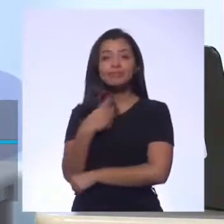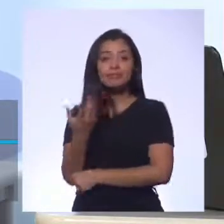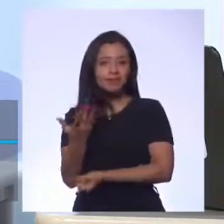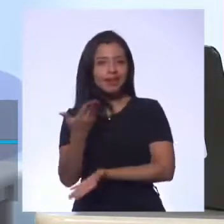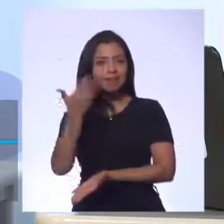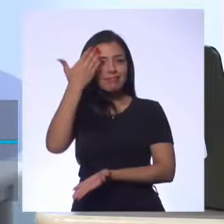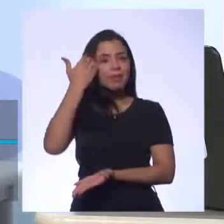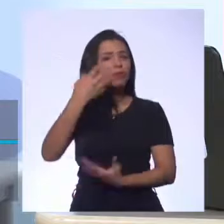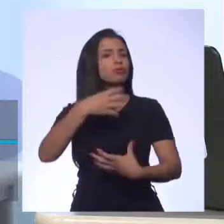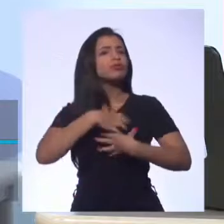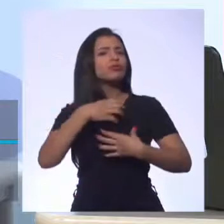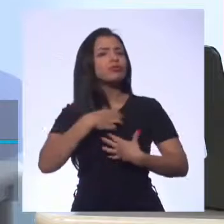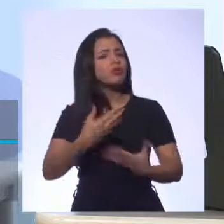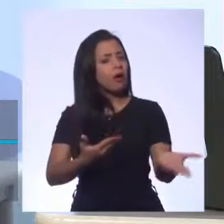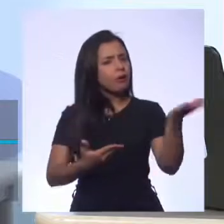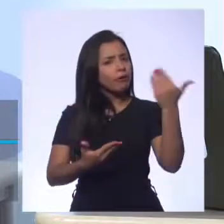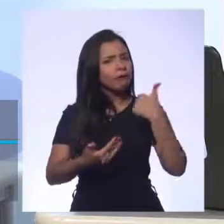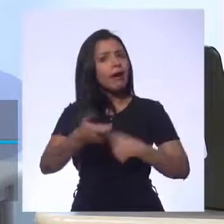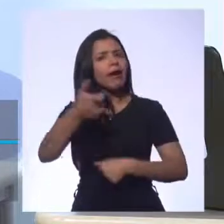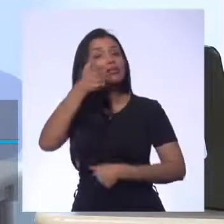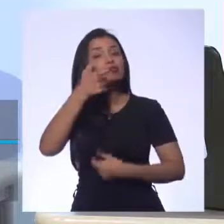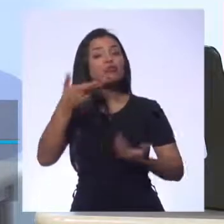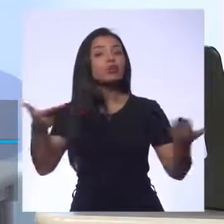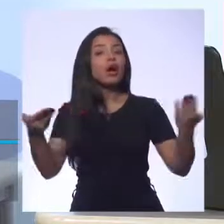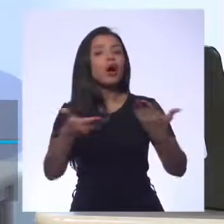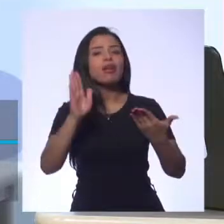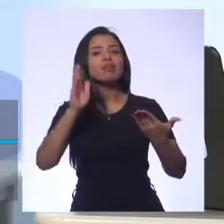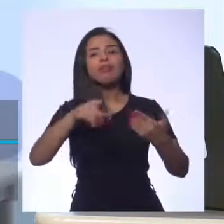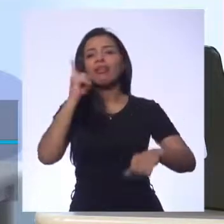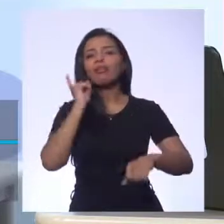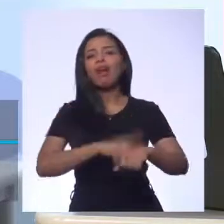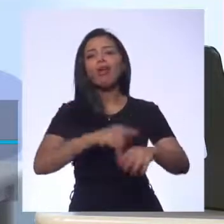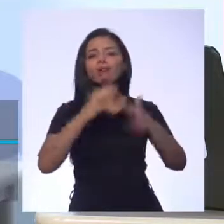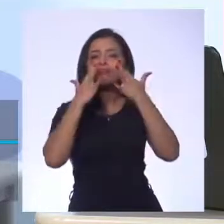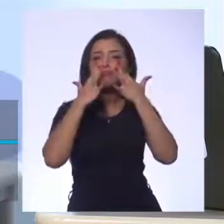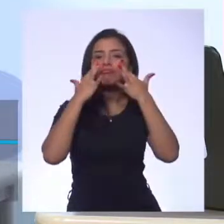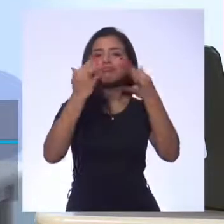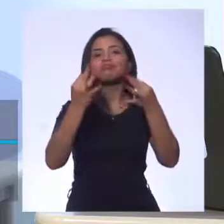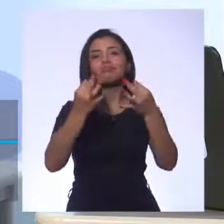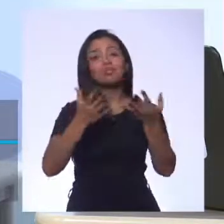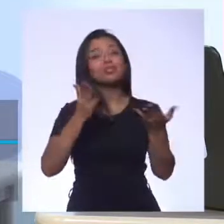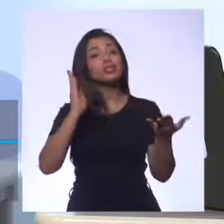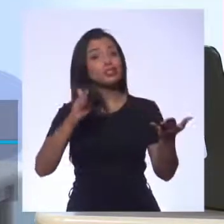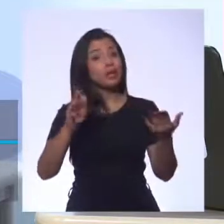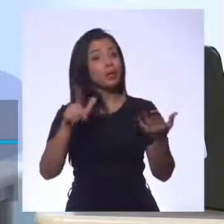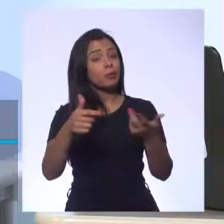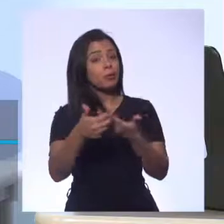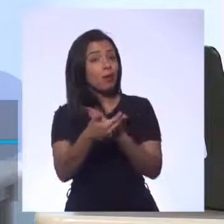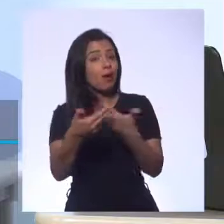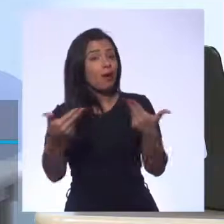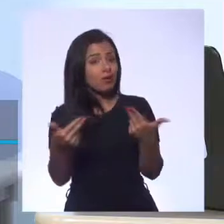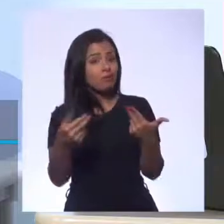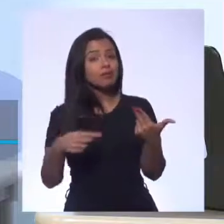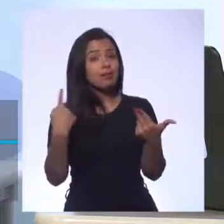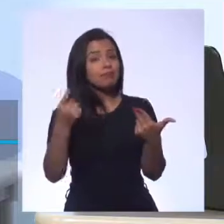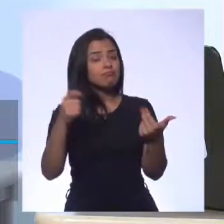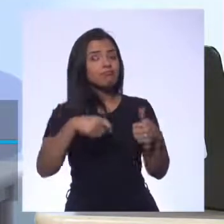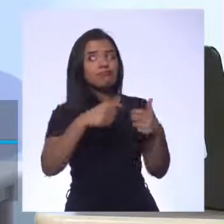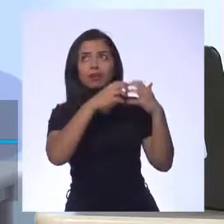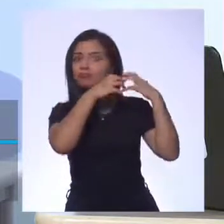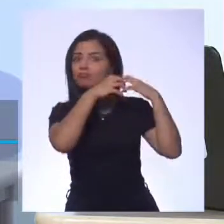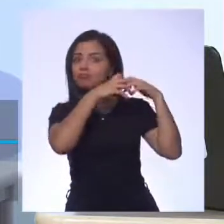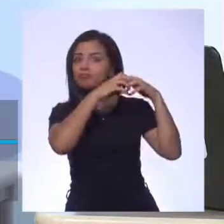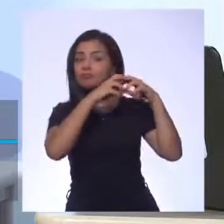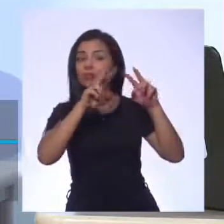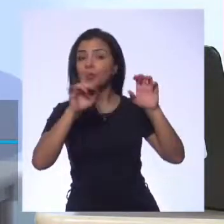não vai, tem que assistir nesse momento, então já chama muito atenção. Essa já é uma das partes que nós podemos pensar no contexto.